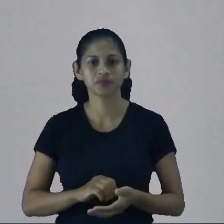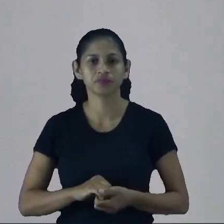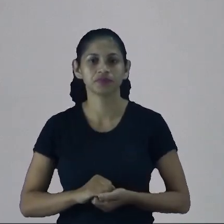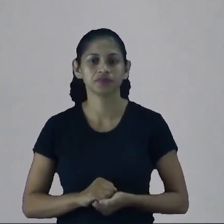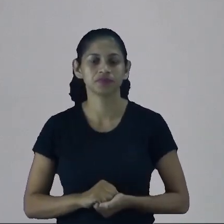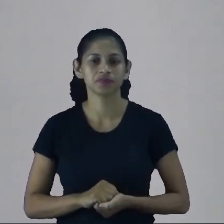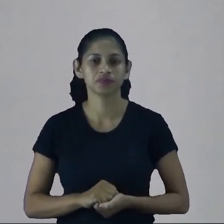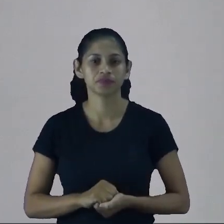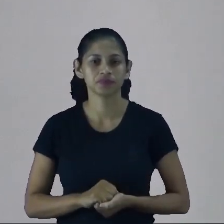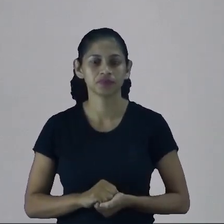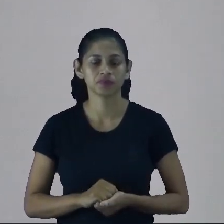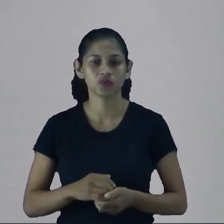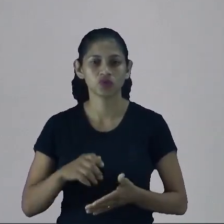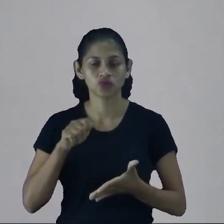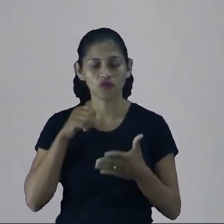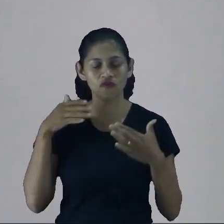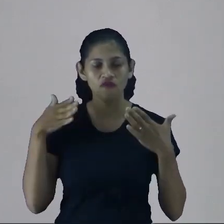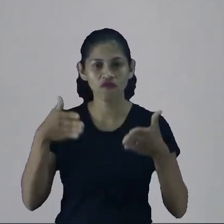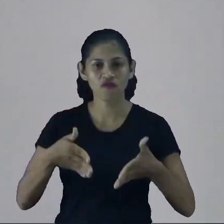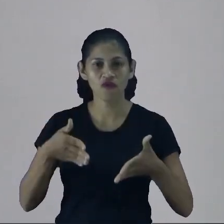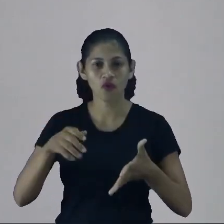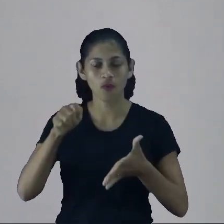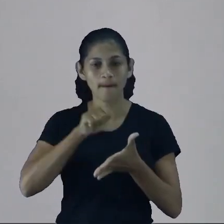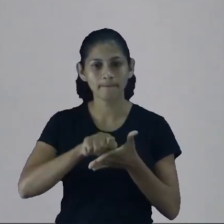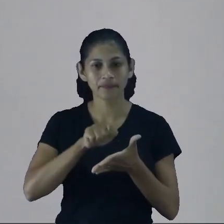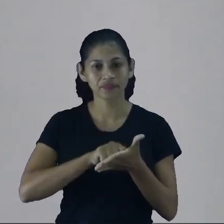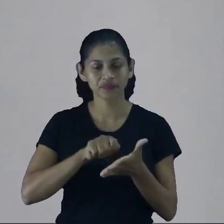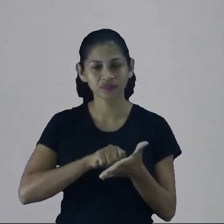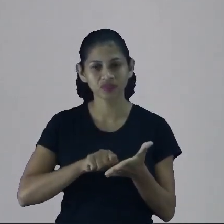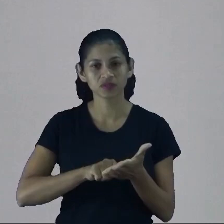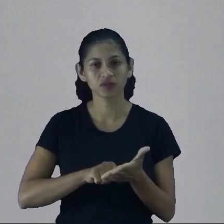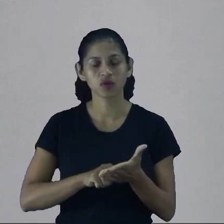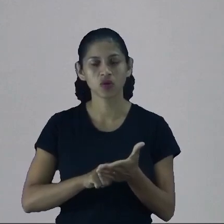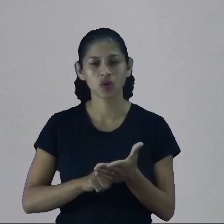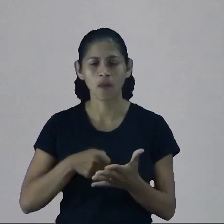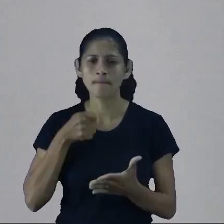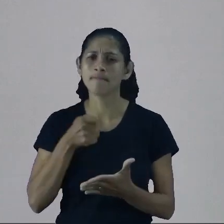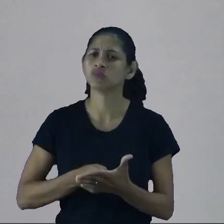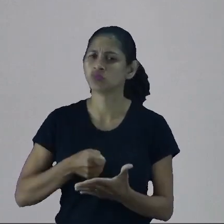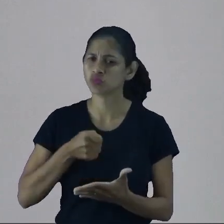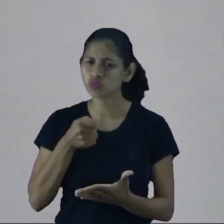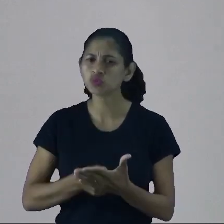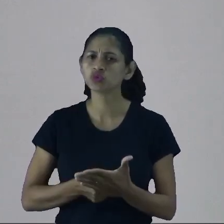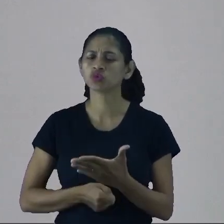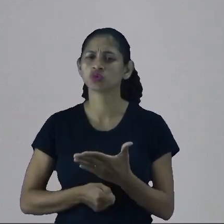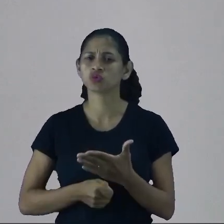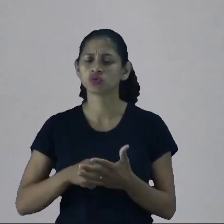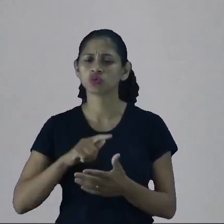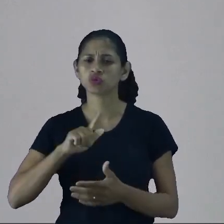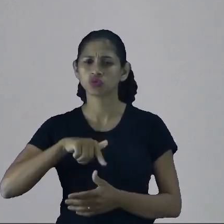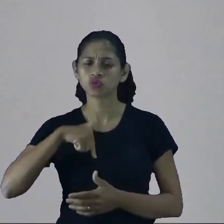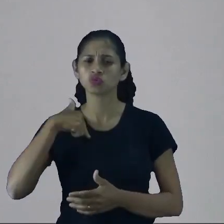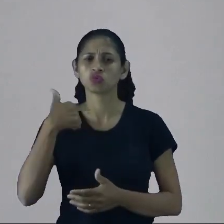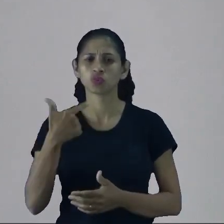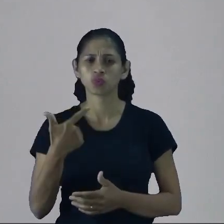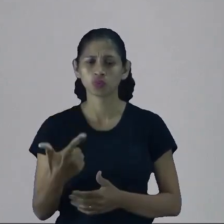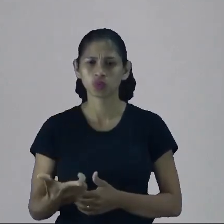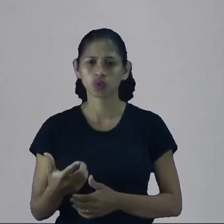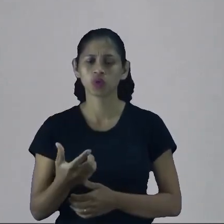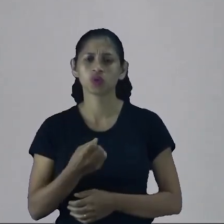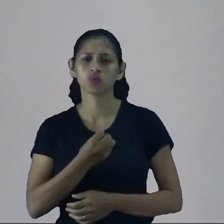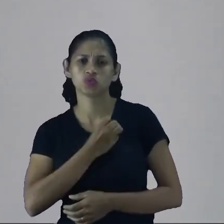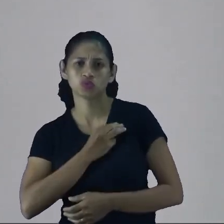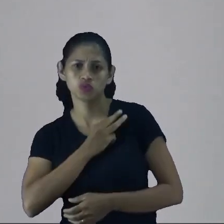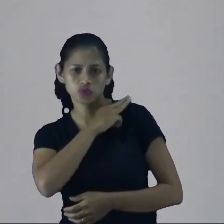parte escrita, né? Que afinal é um dos eixos aí que é mais cobrado, né? Principalmente nos próximos segmentos, no